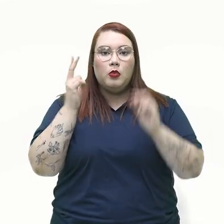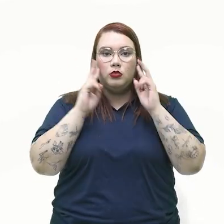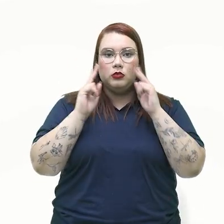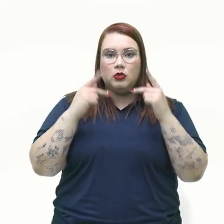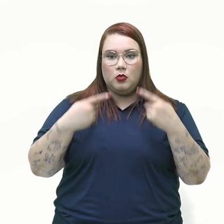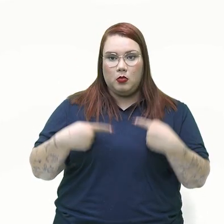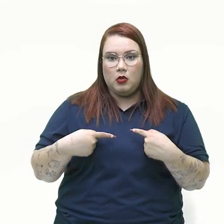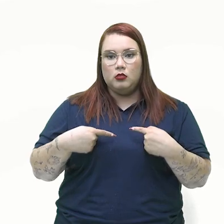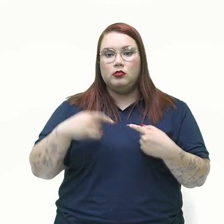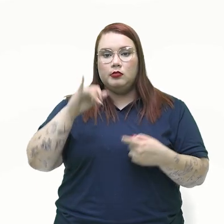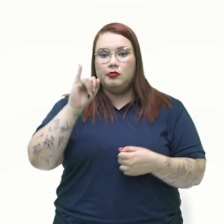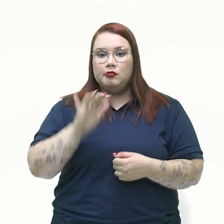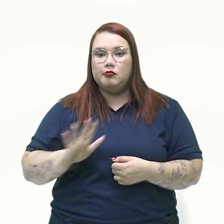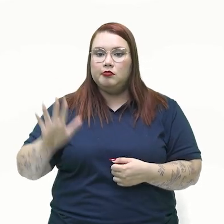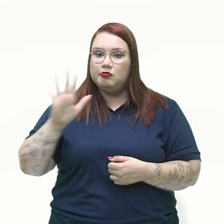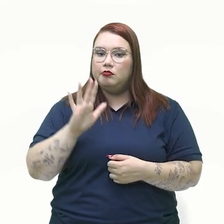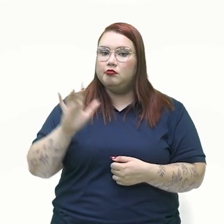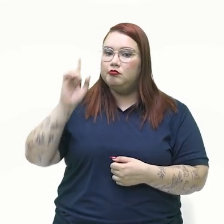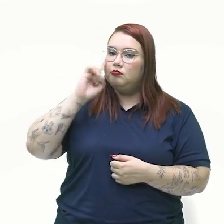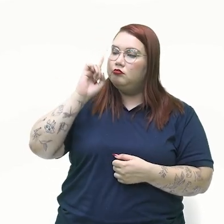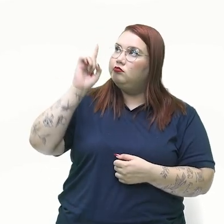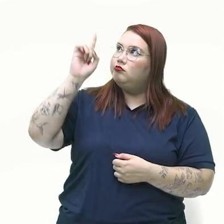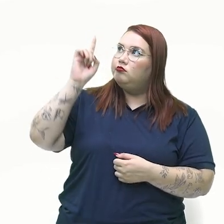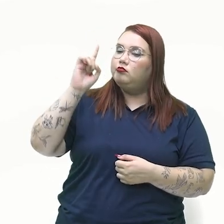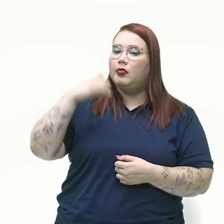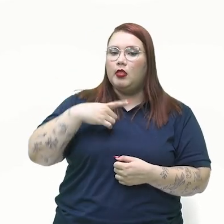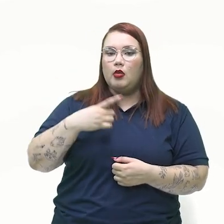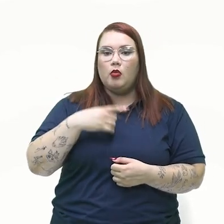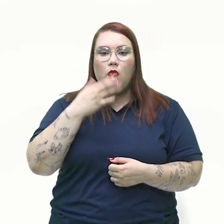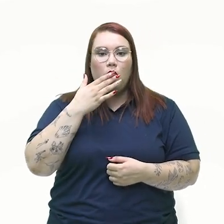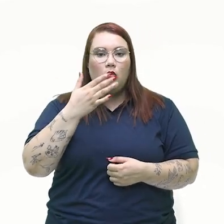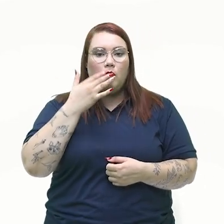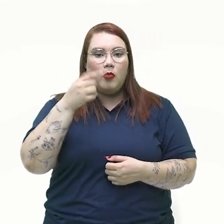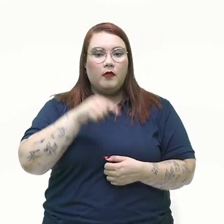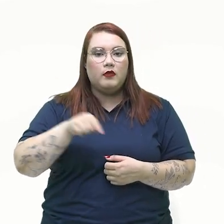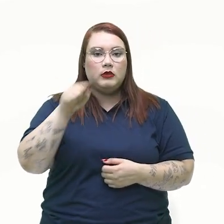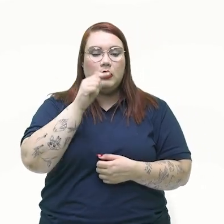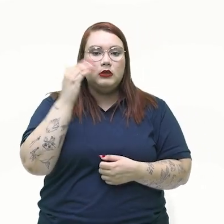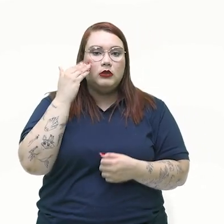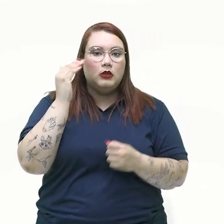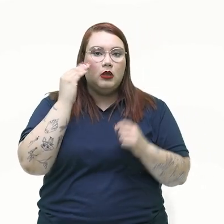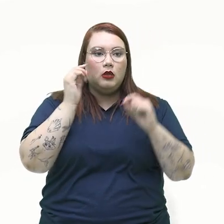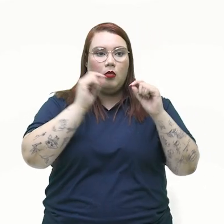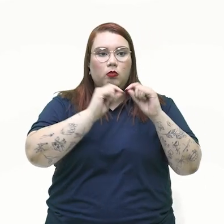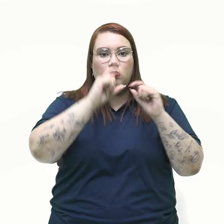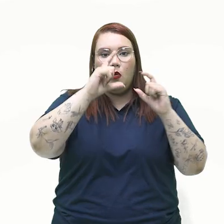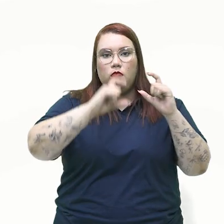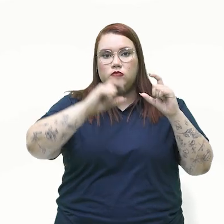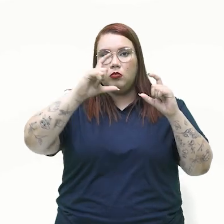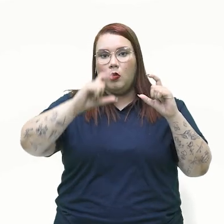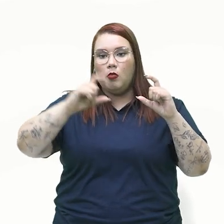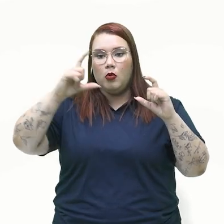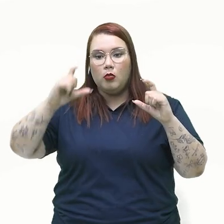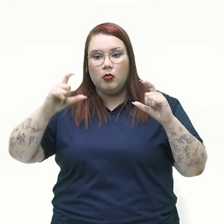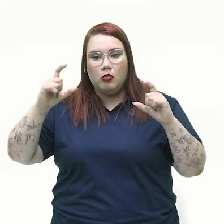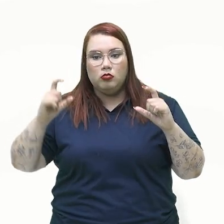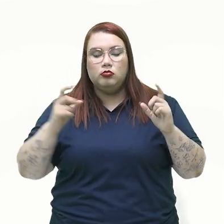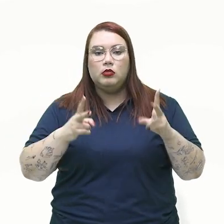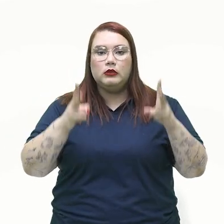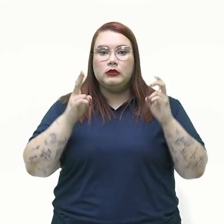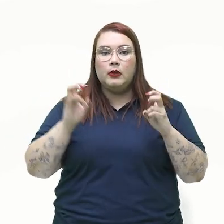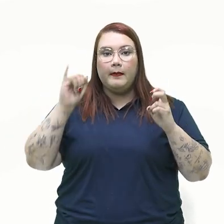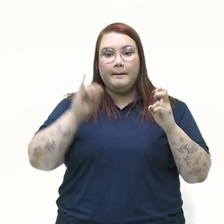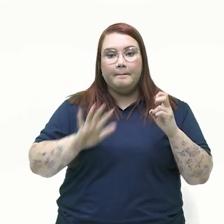está colorida didaticamente, só para vocês entenderem os tamanhos dos pares de cromossomos. Quando a gente vê uma imagem,